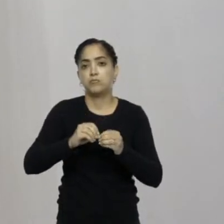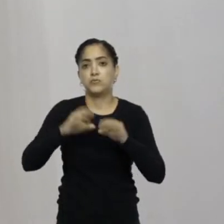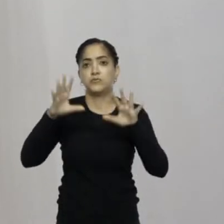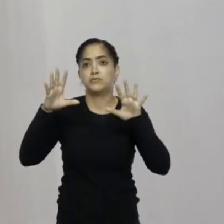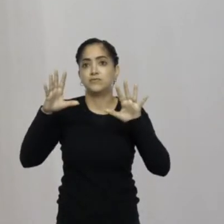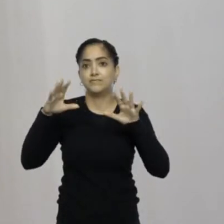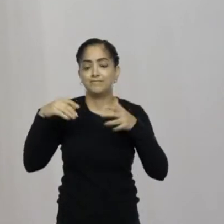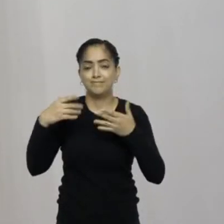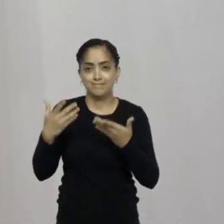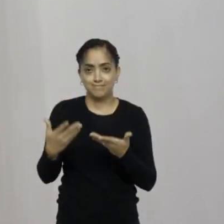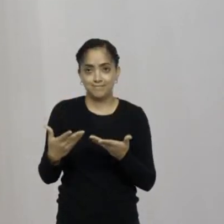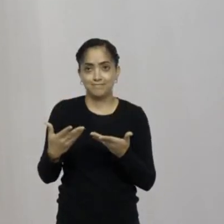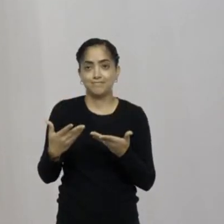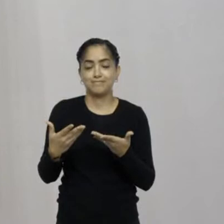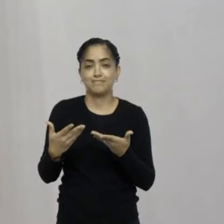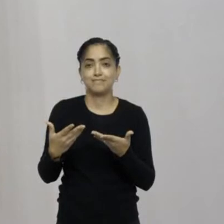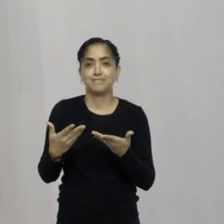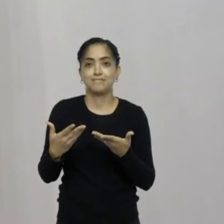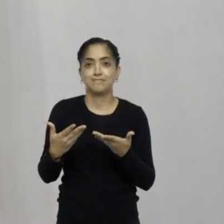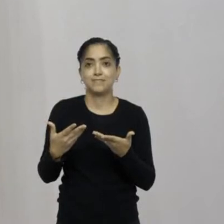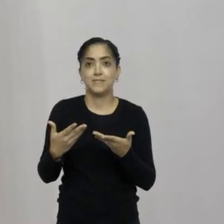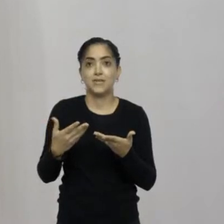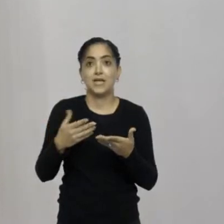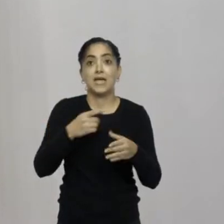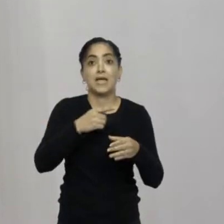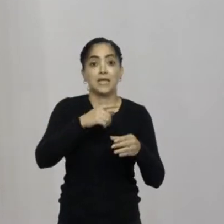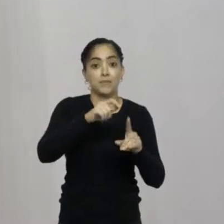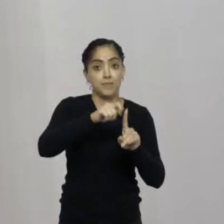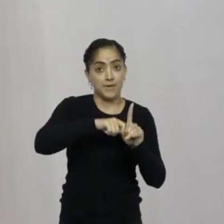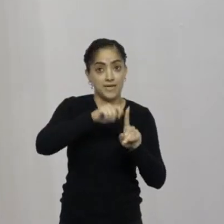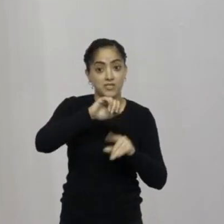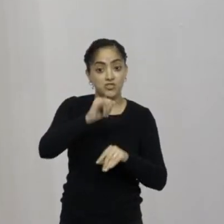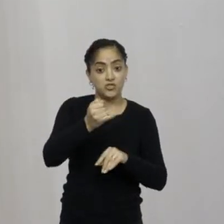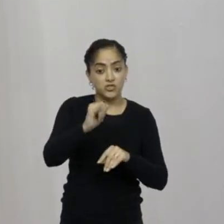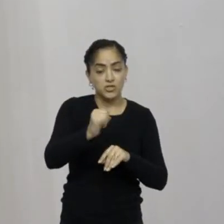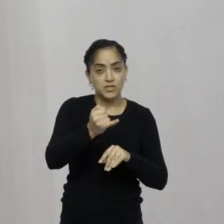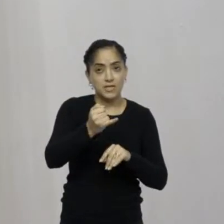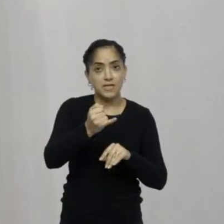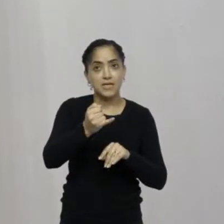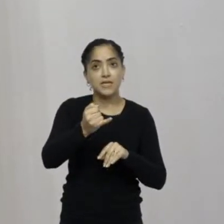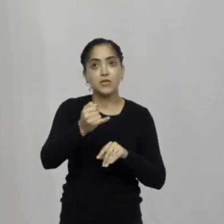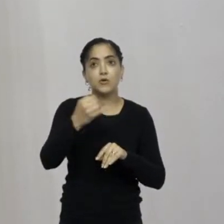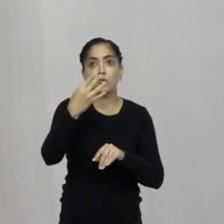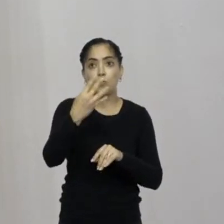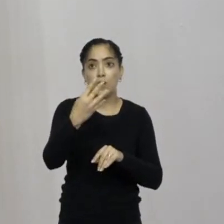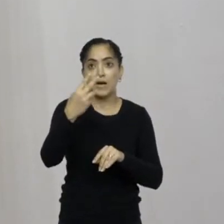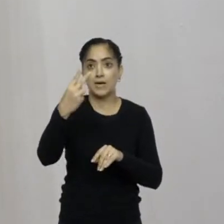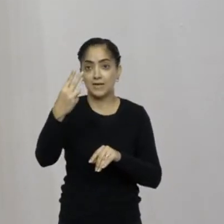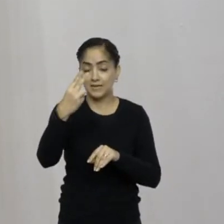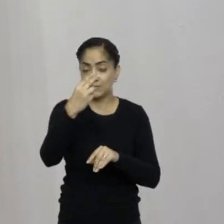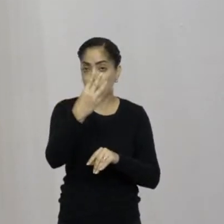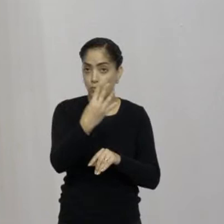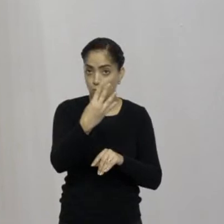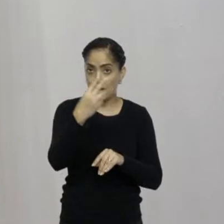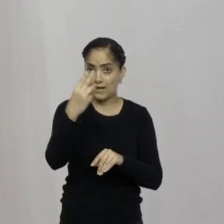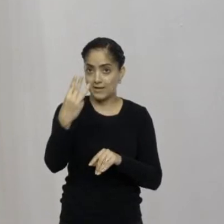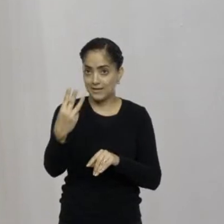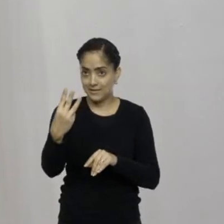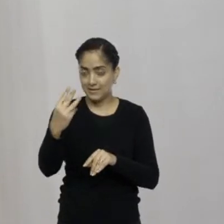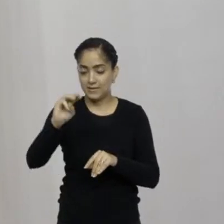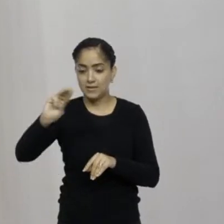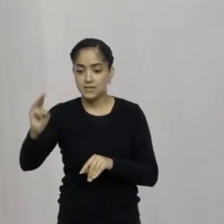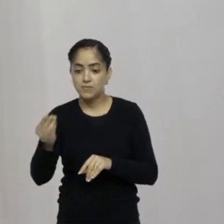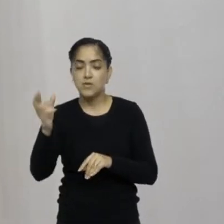como fazer milagre, em janeiro foram retirados 43,2 milhões previstos no orçamento da